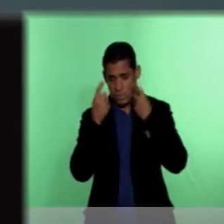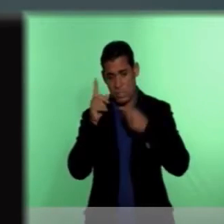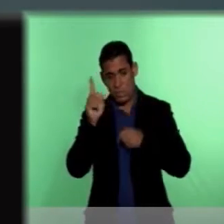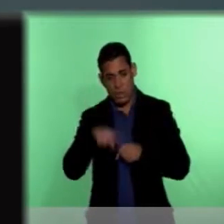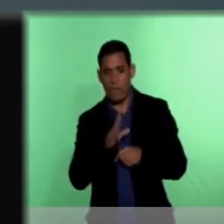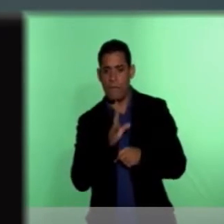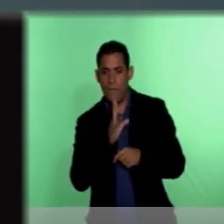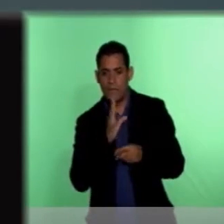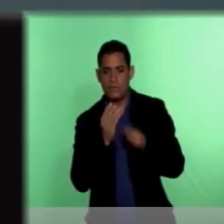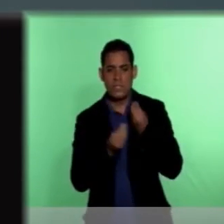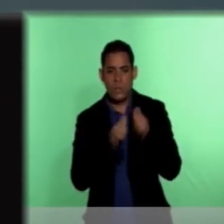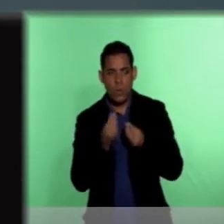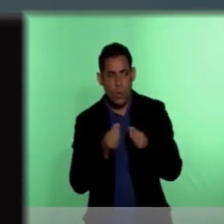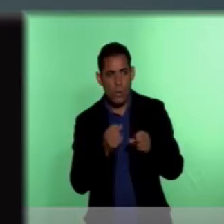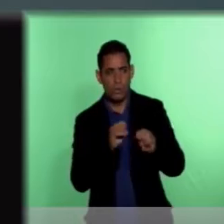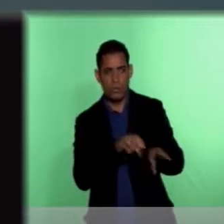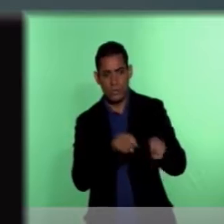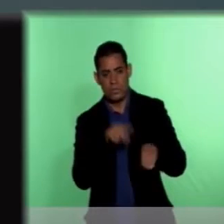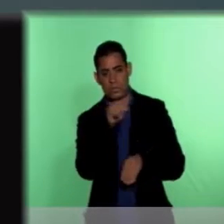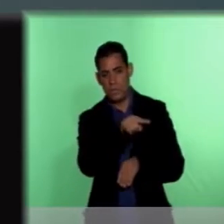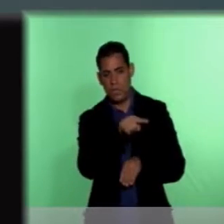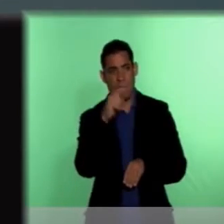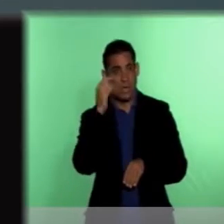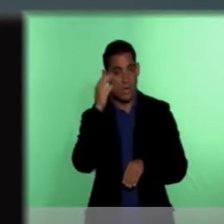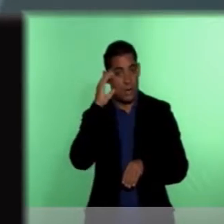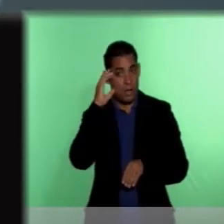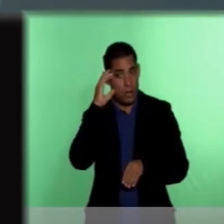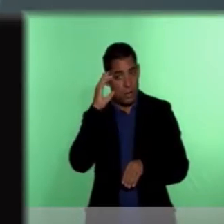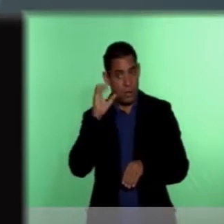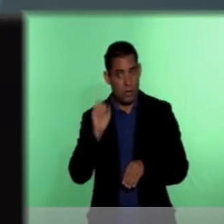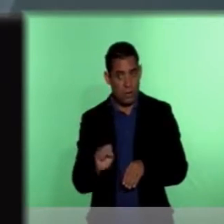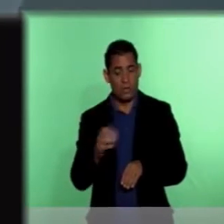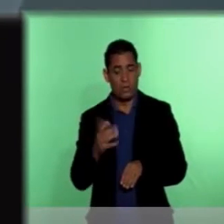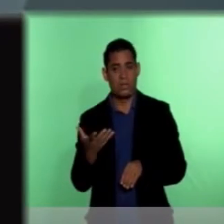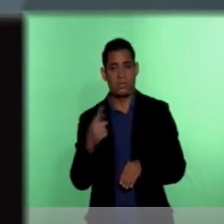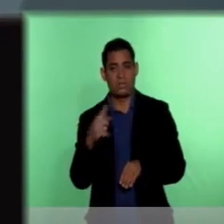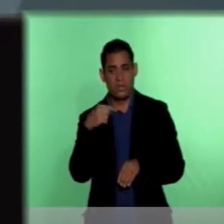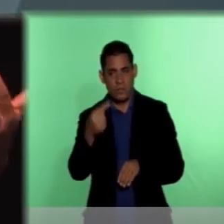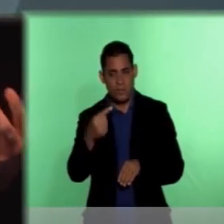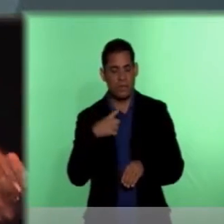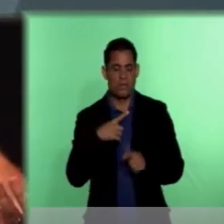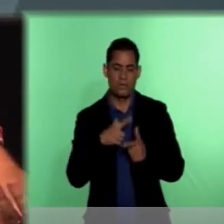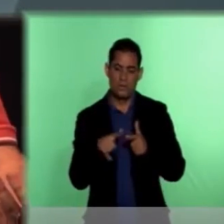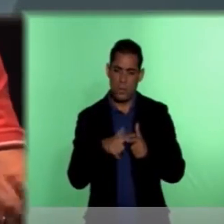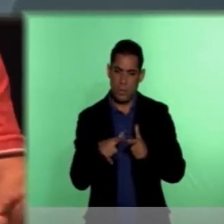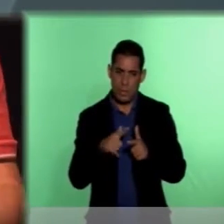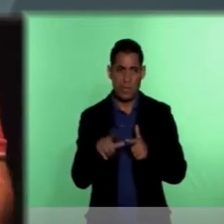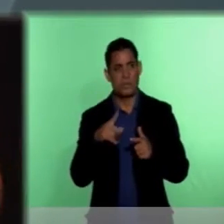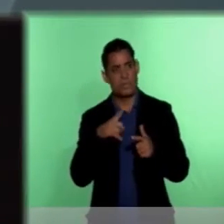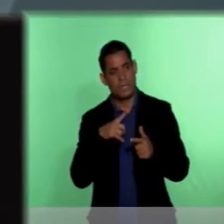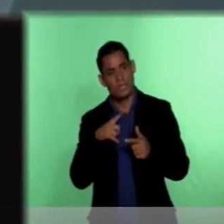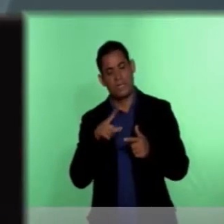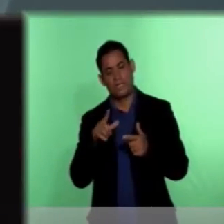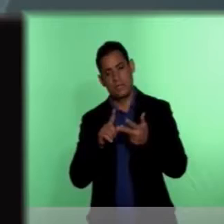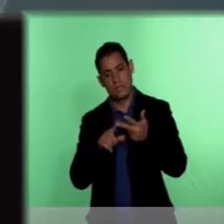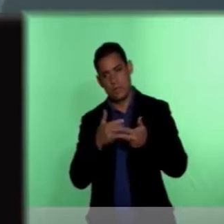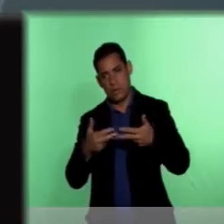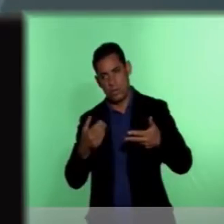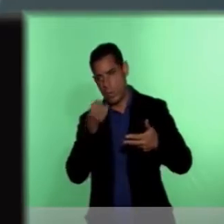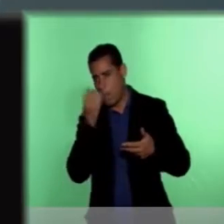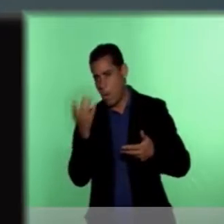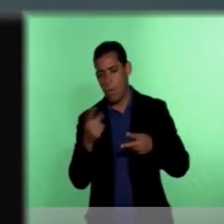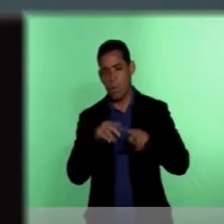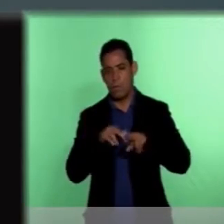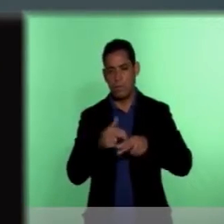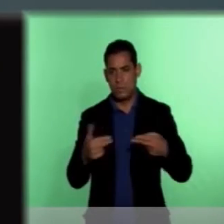o sistema de ensino sul-coreano. E ao conhecê-lo, a gente viu que ele tem seus limites, tem as suas virtudes, mas que de fato ele não